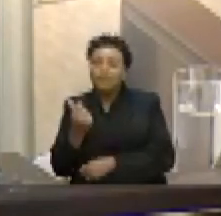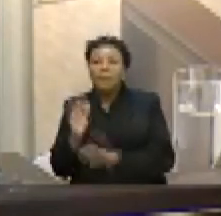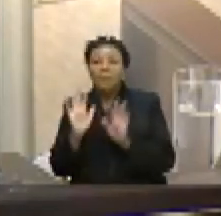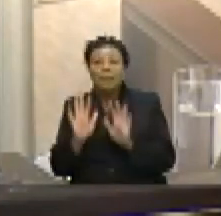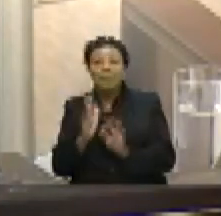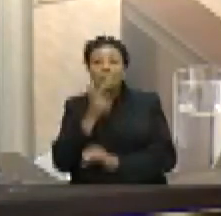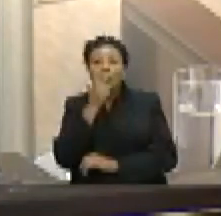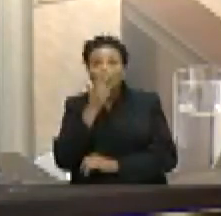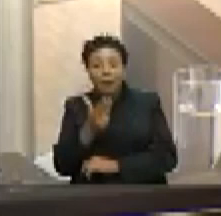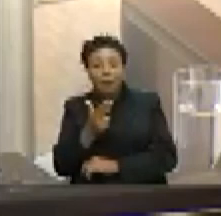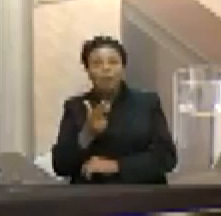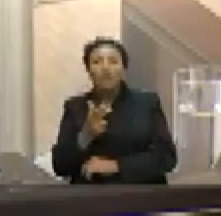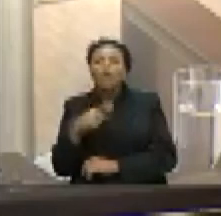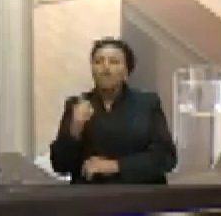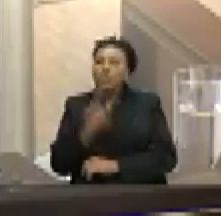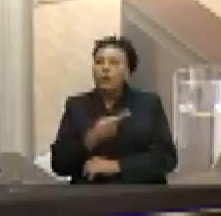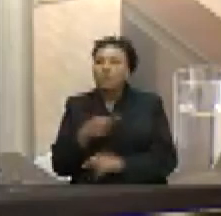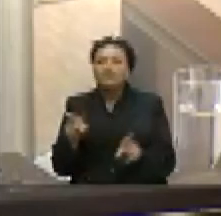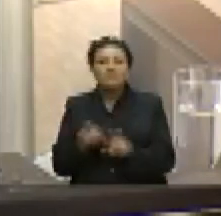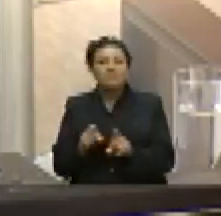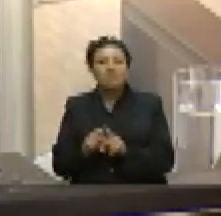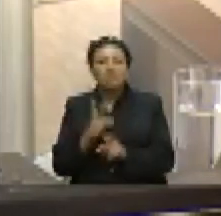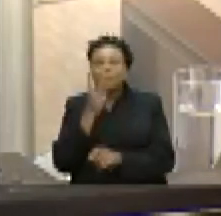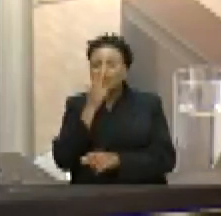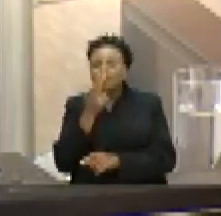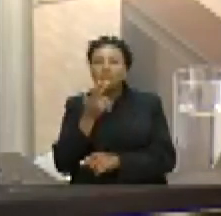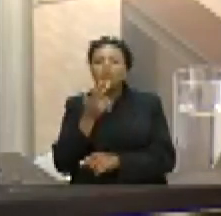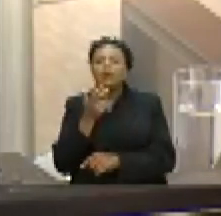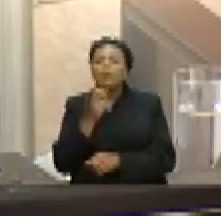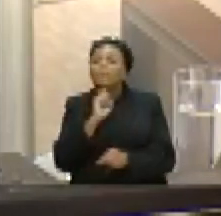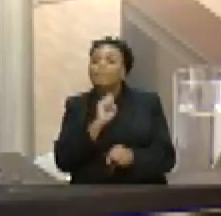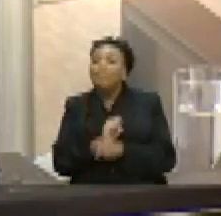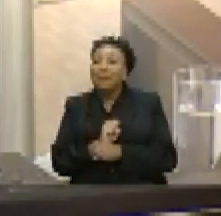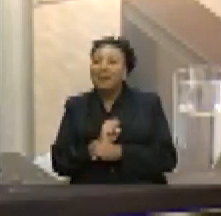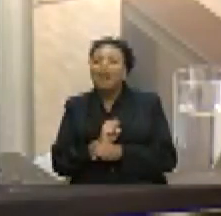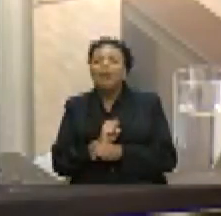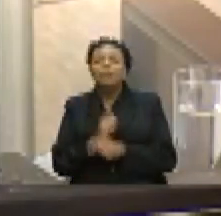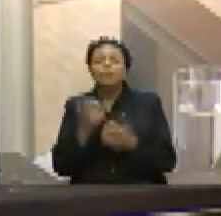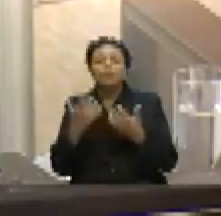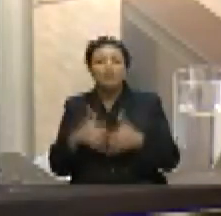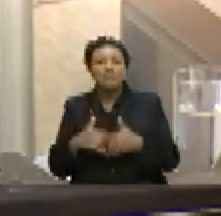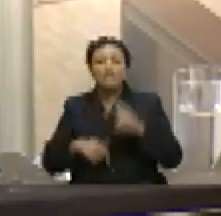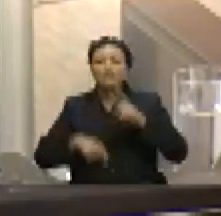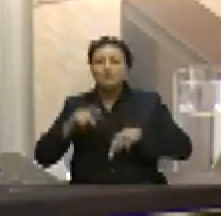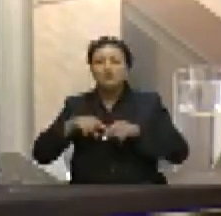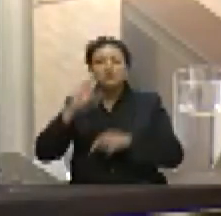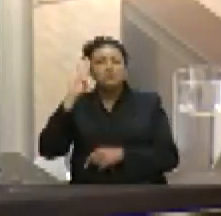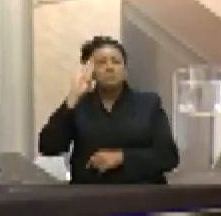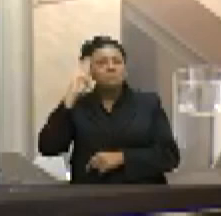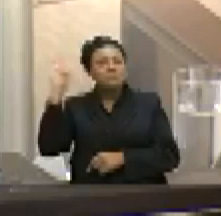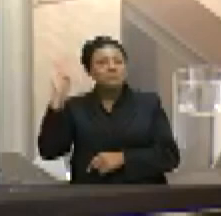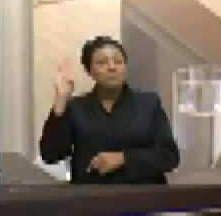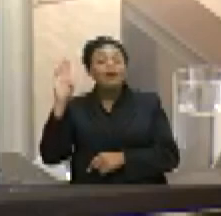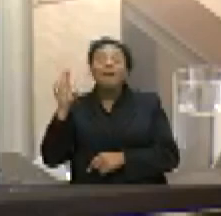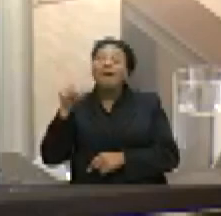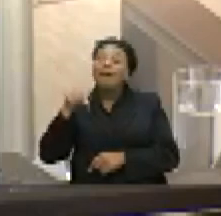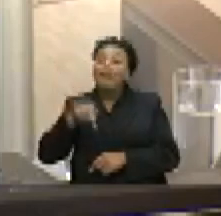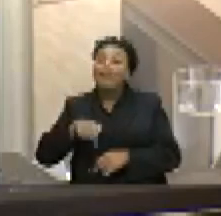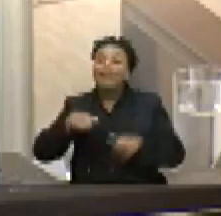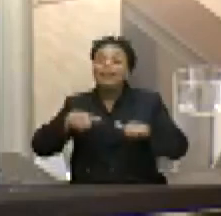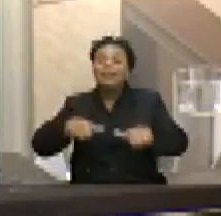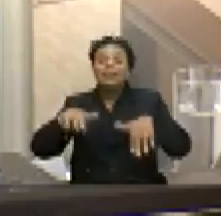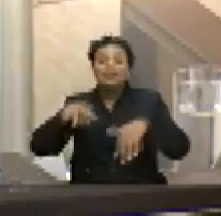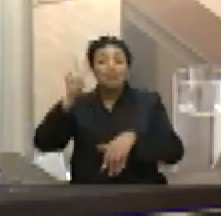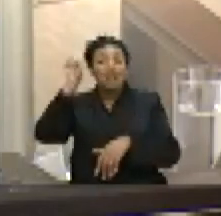da mesma forma, nós também não vamos engessar o funcionamento e a realização das atividades fundamentais dessa casa. O Parlamento,